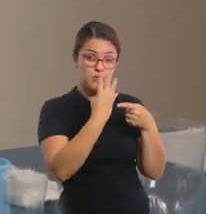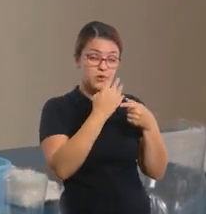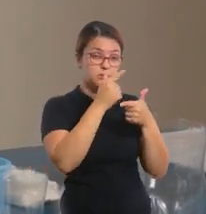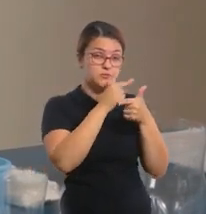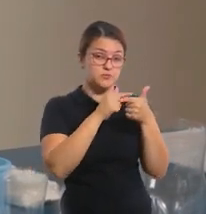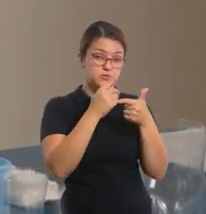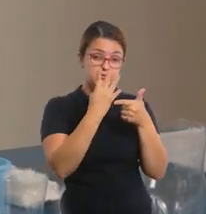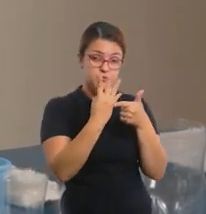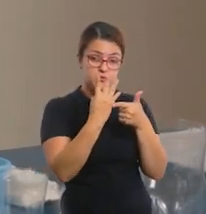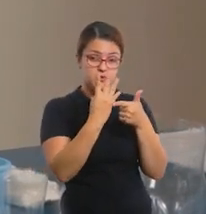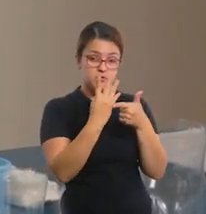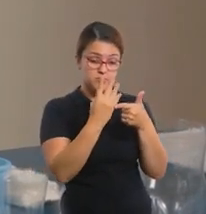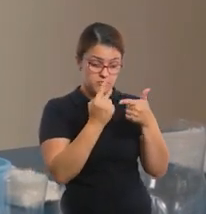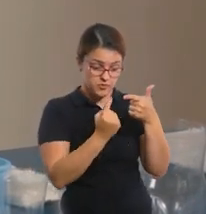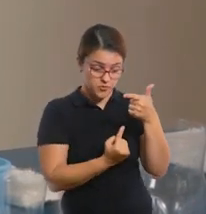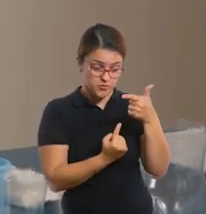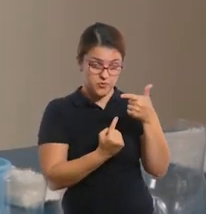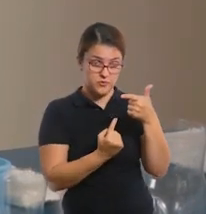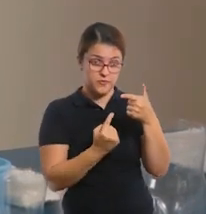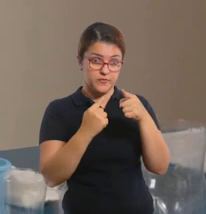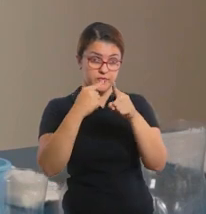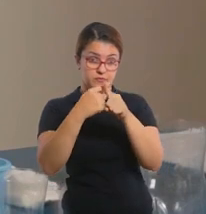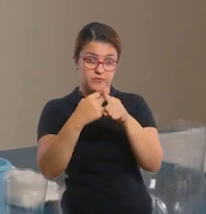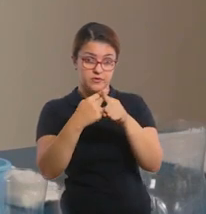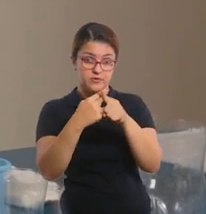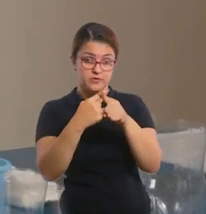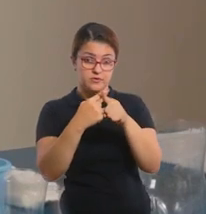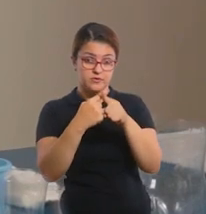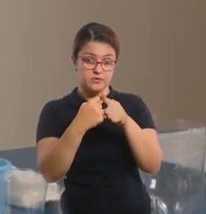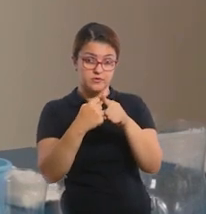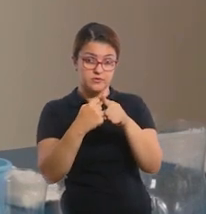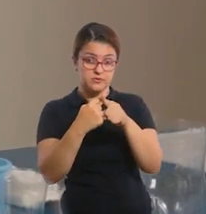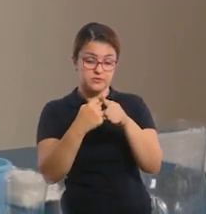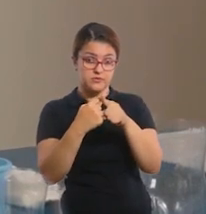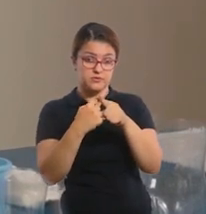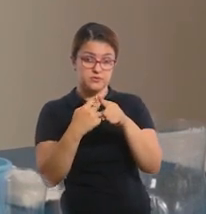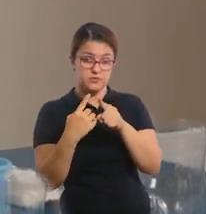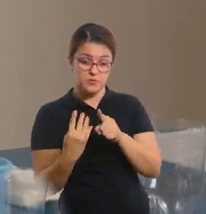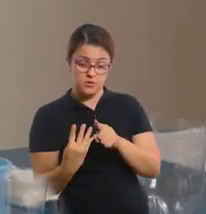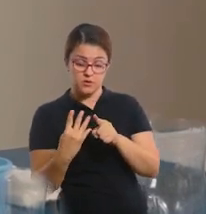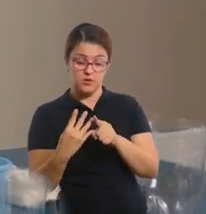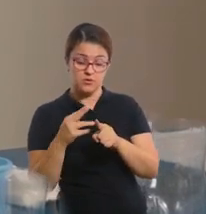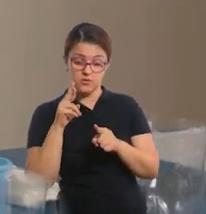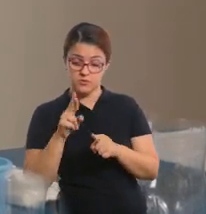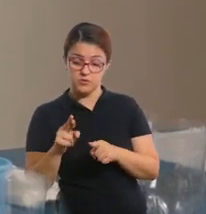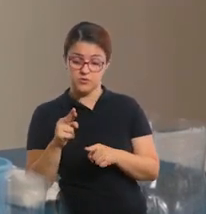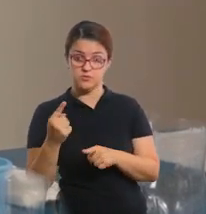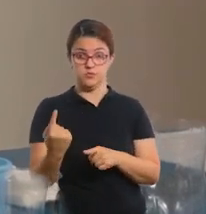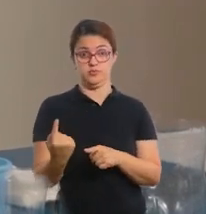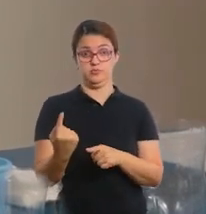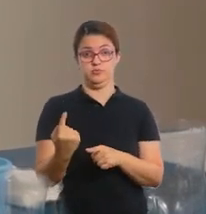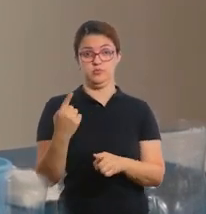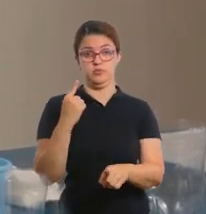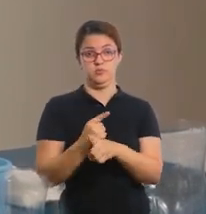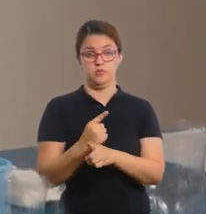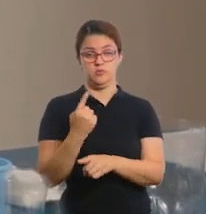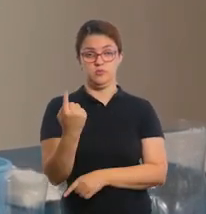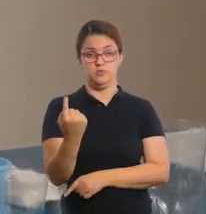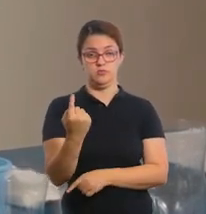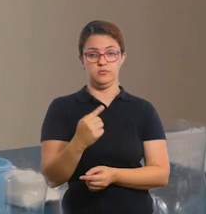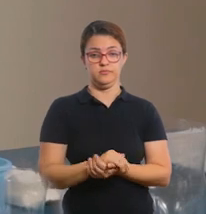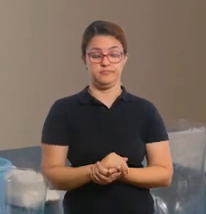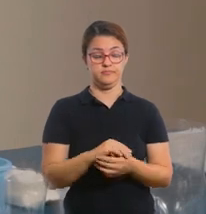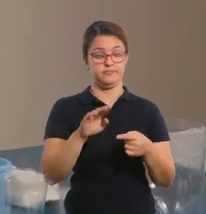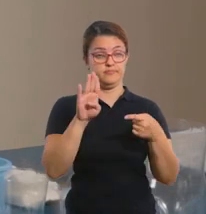coloquei 4 dividido por 4, que é 1, vezes 4 dividido por 4, que também é 1. E aí, eu cheguei no